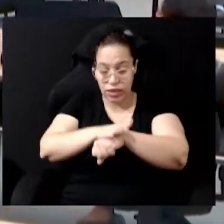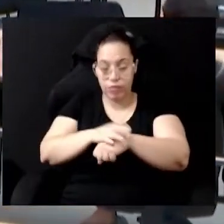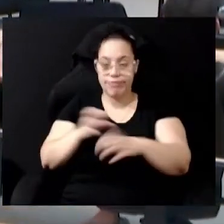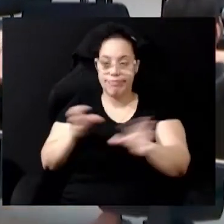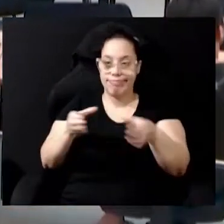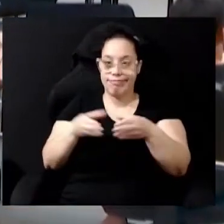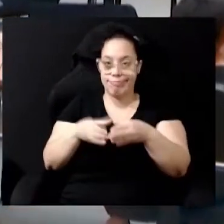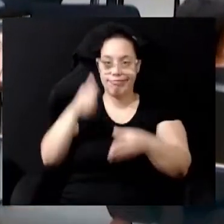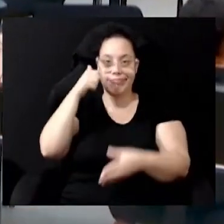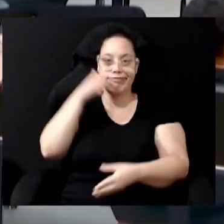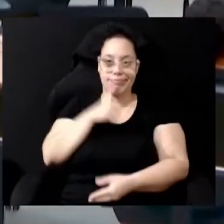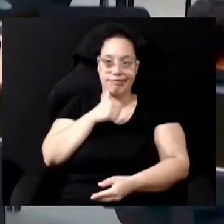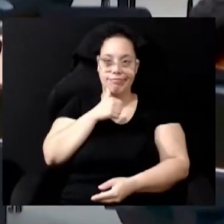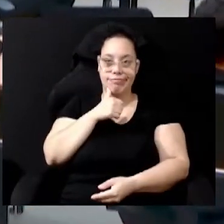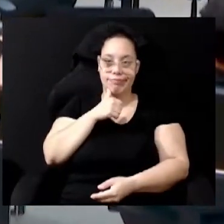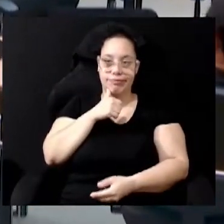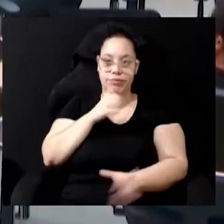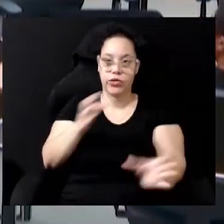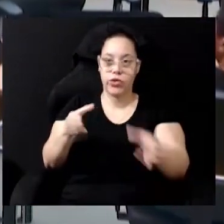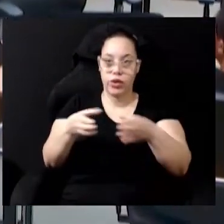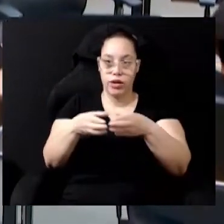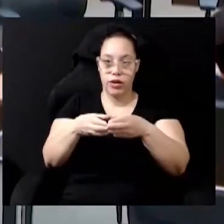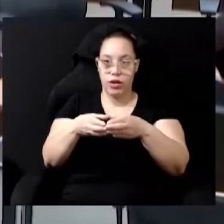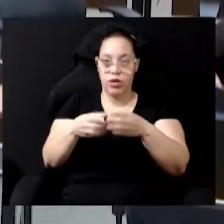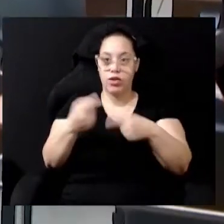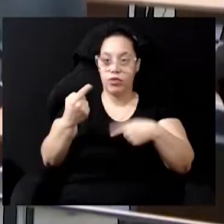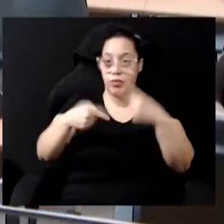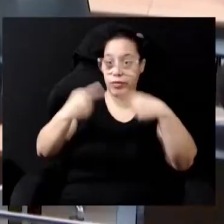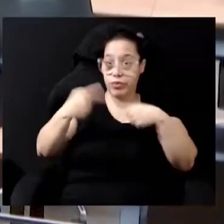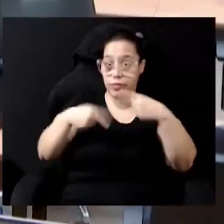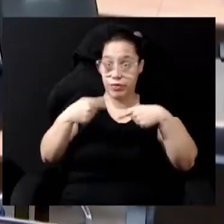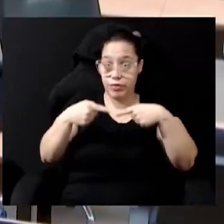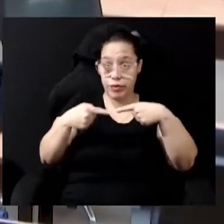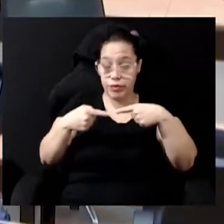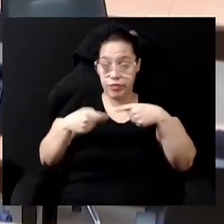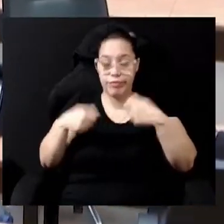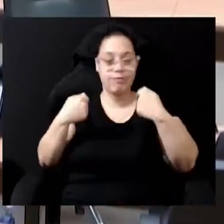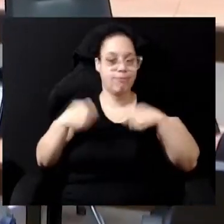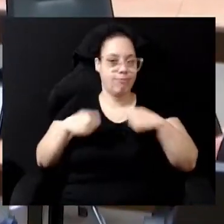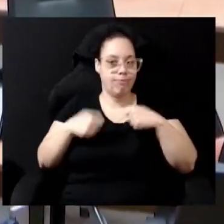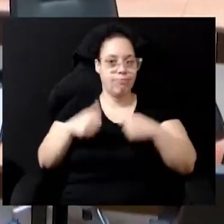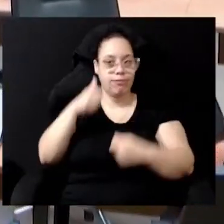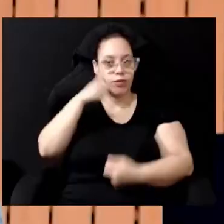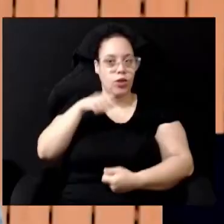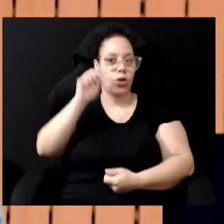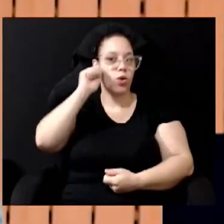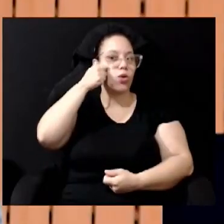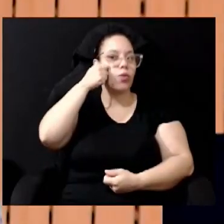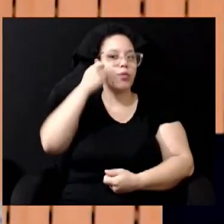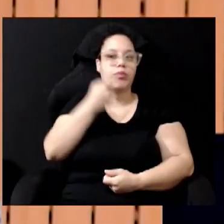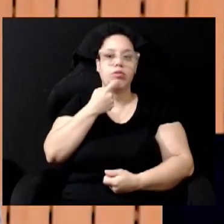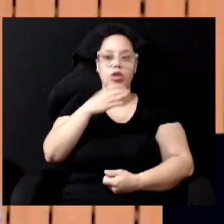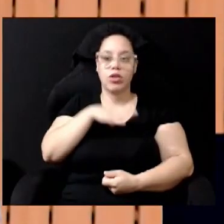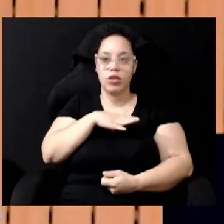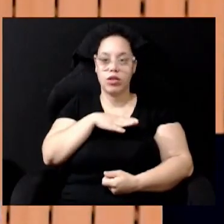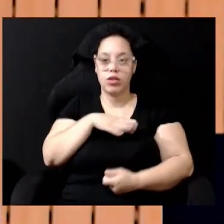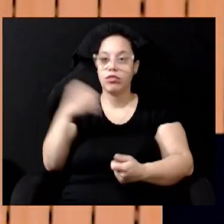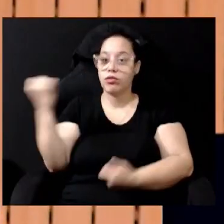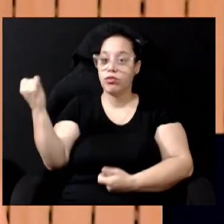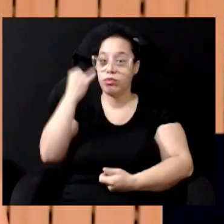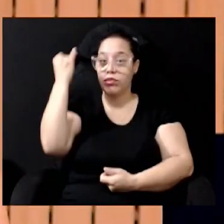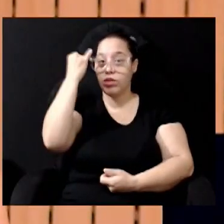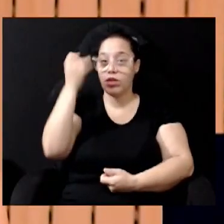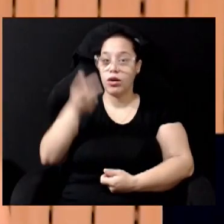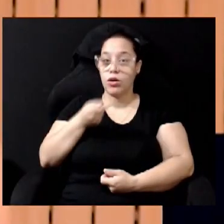da Mulher se reuniu para discutir sobre as necessidades da mulher negra de Campinas. É importante citar,